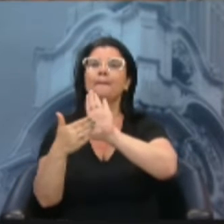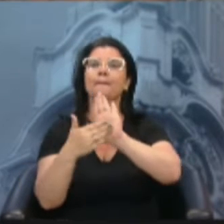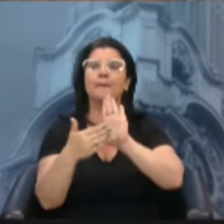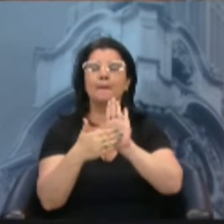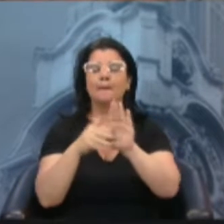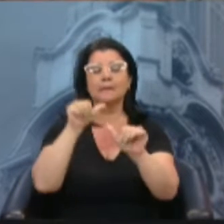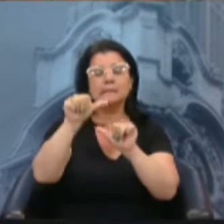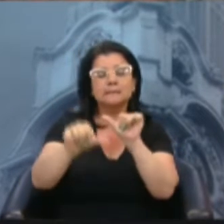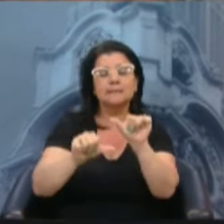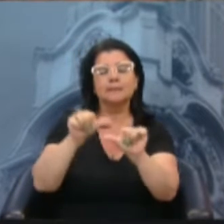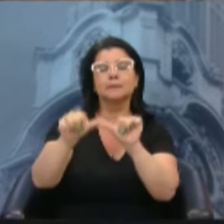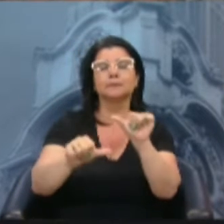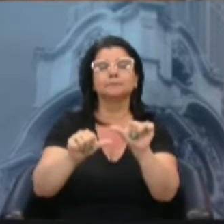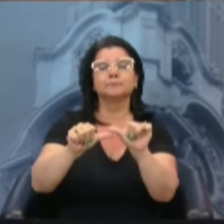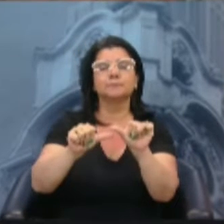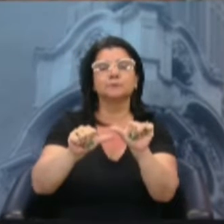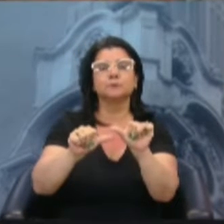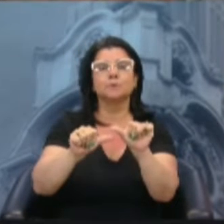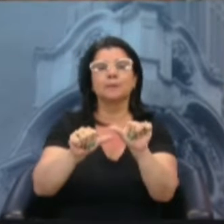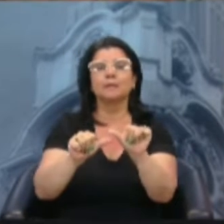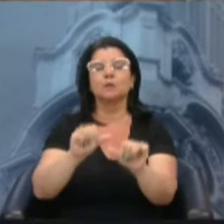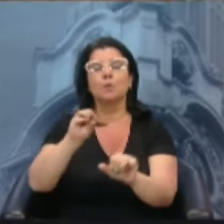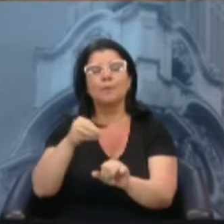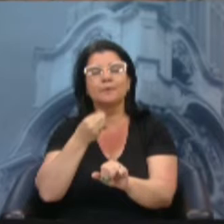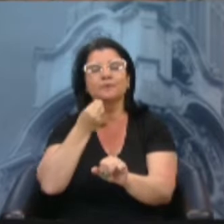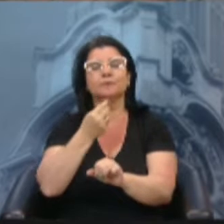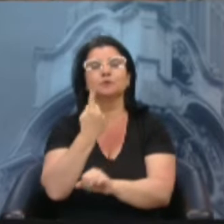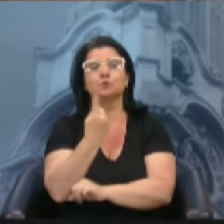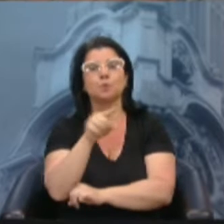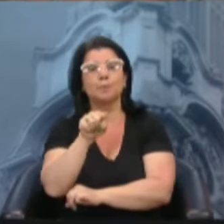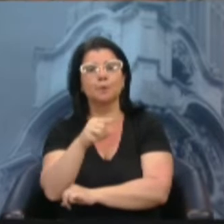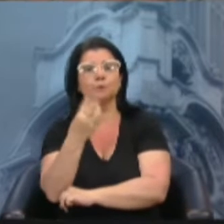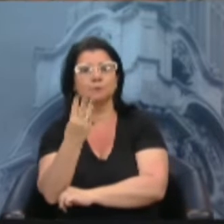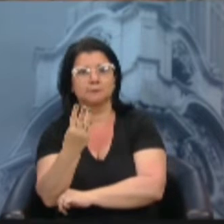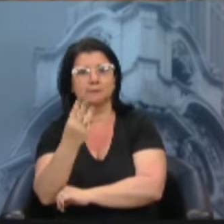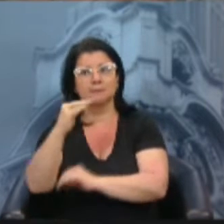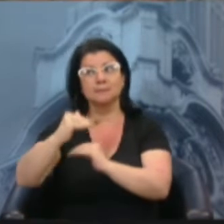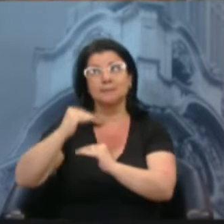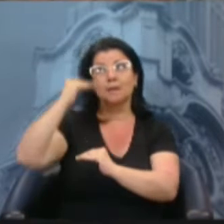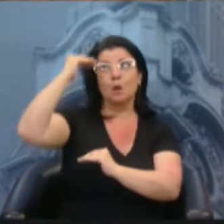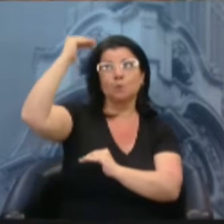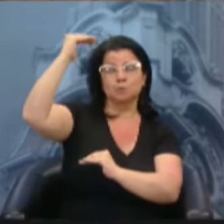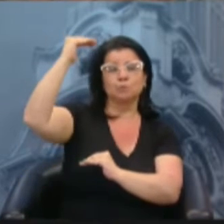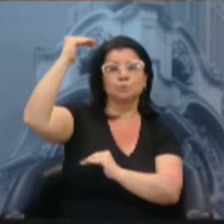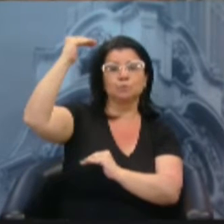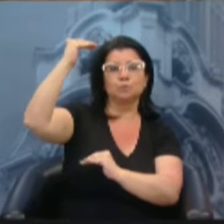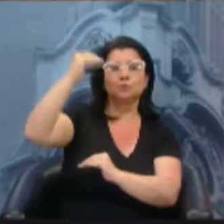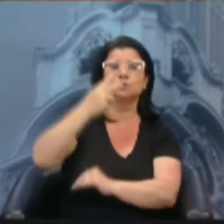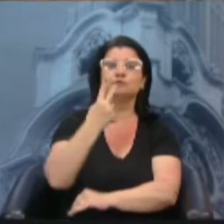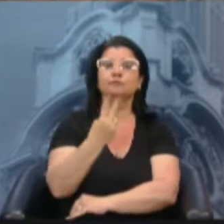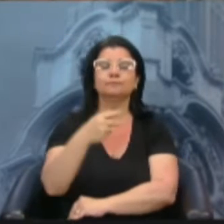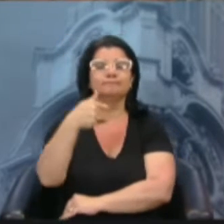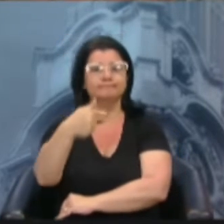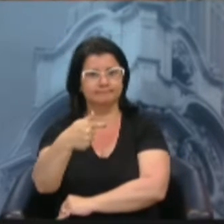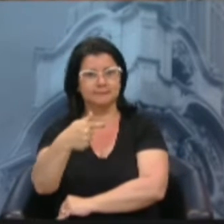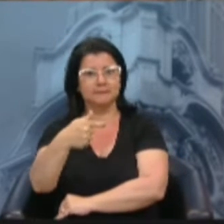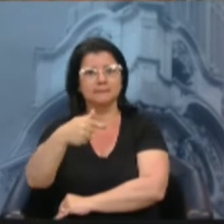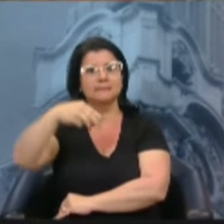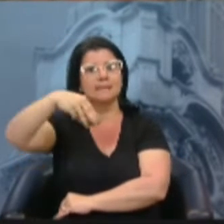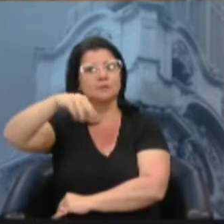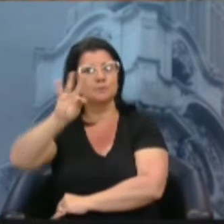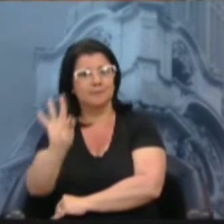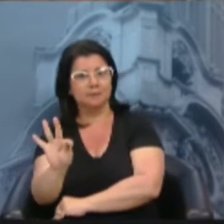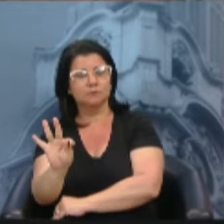um índice de aproveitamento de 1,3 e altura máxima, conforme em torno de 27 metros quadrados. Ou